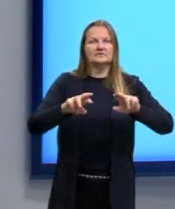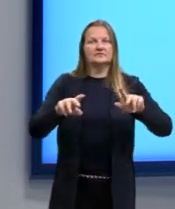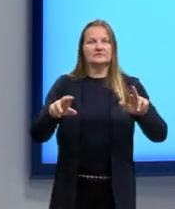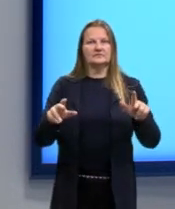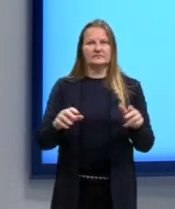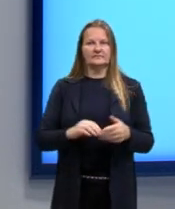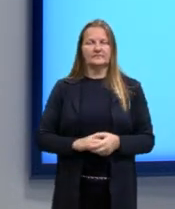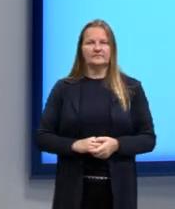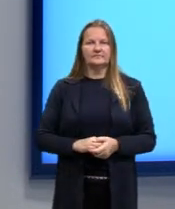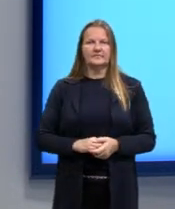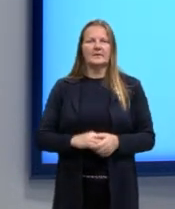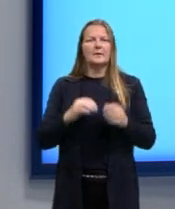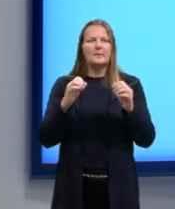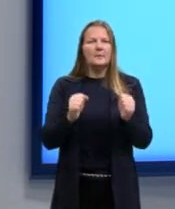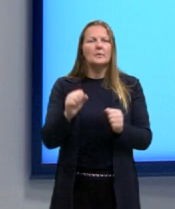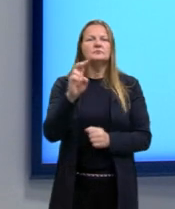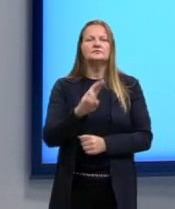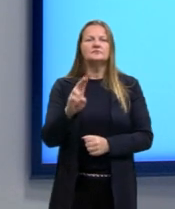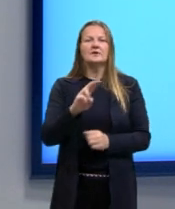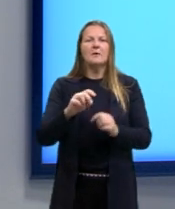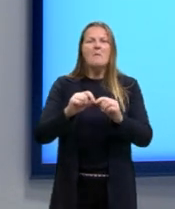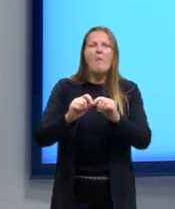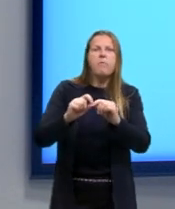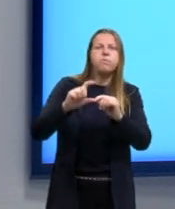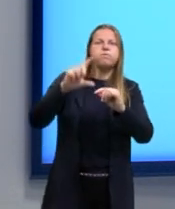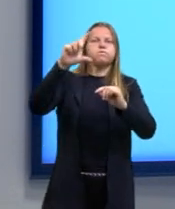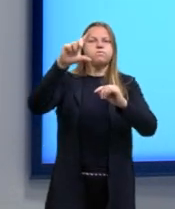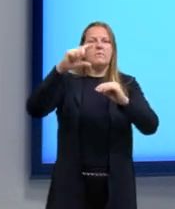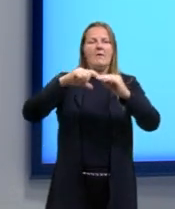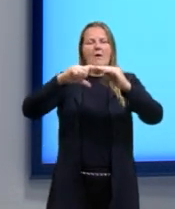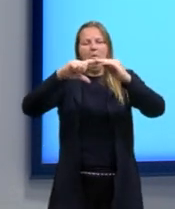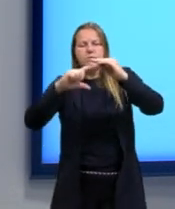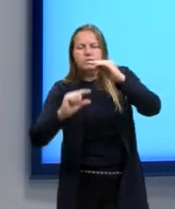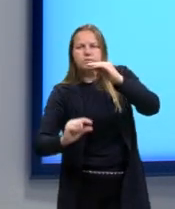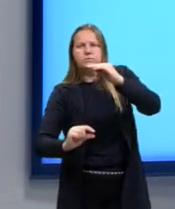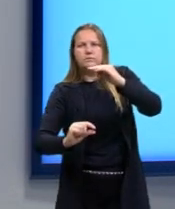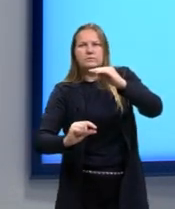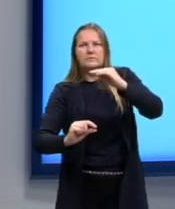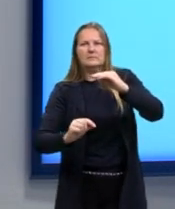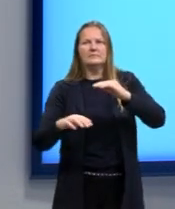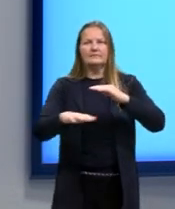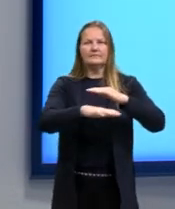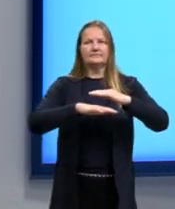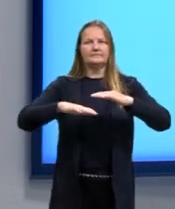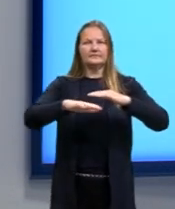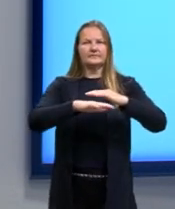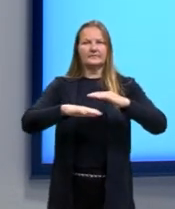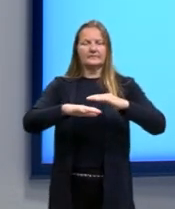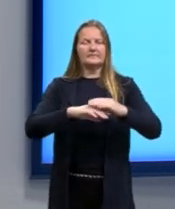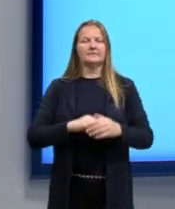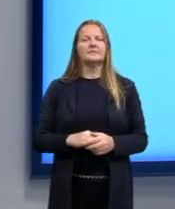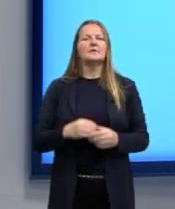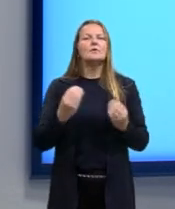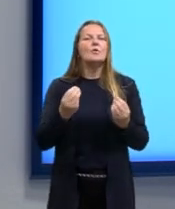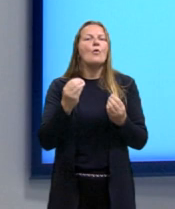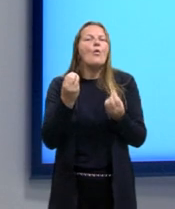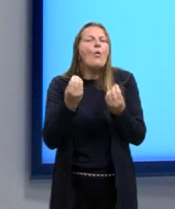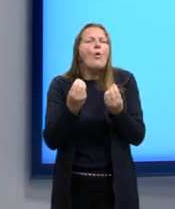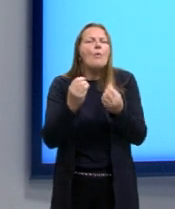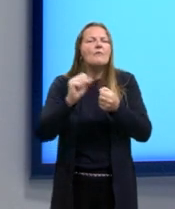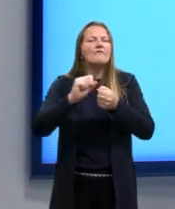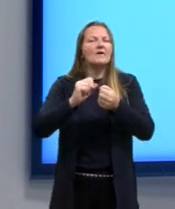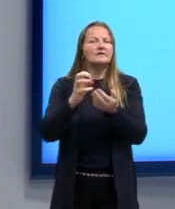aí pode entrar aqueles valores muito acima ou muito abaixo do restante E aí como calcular